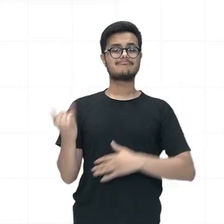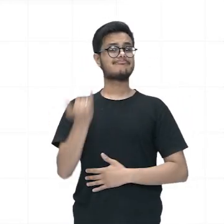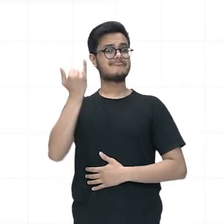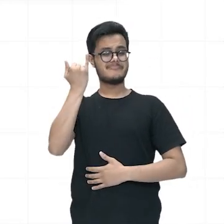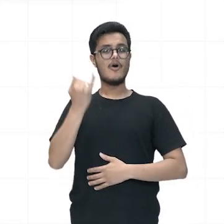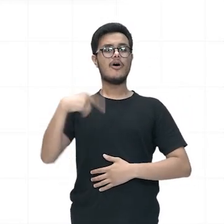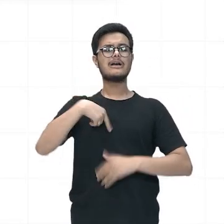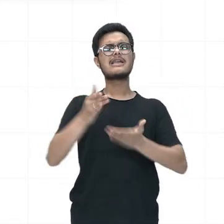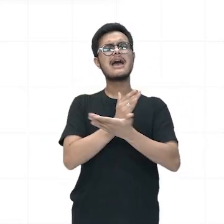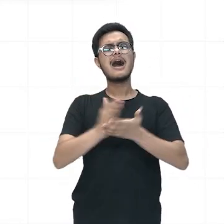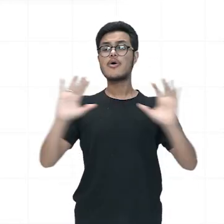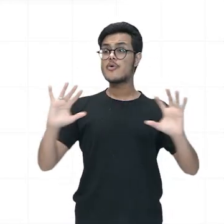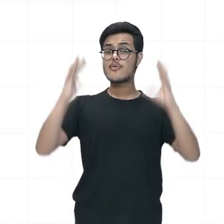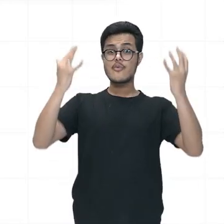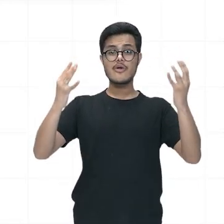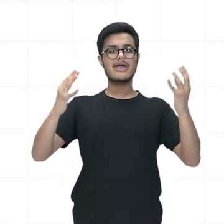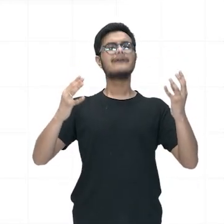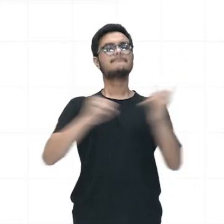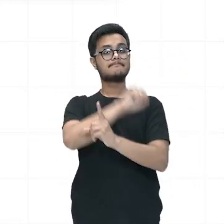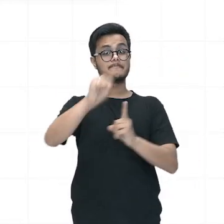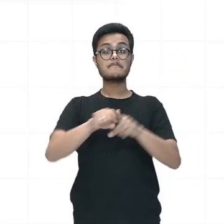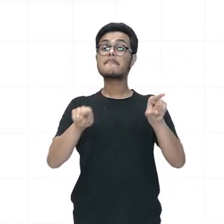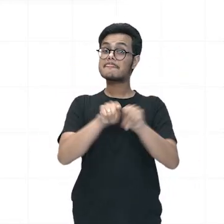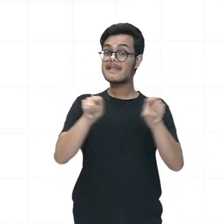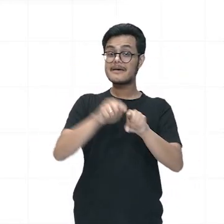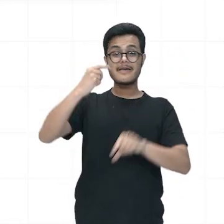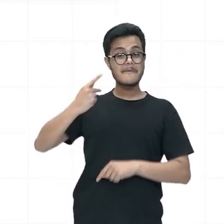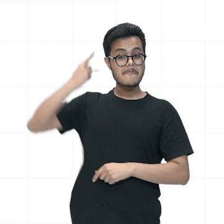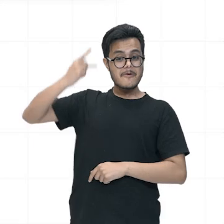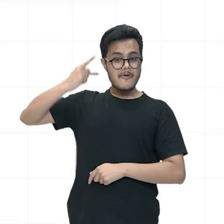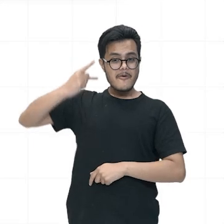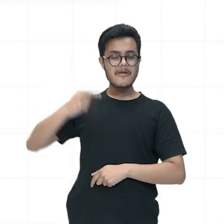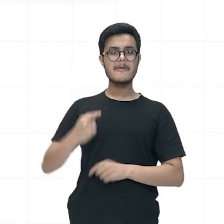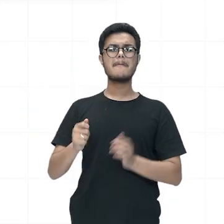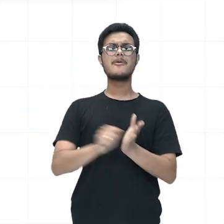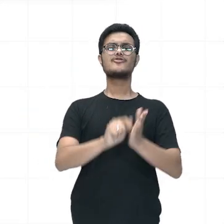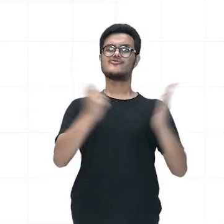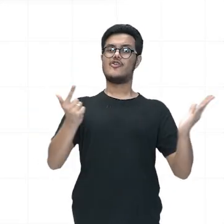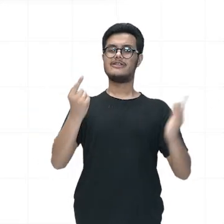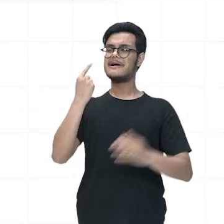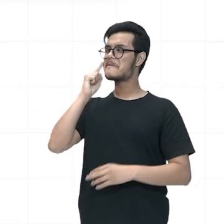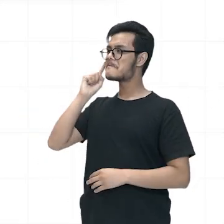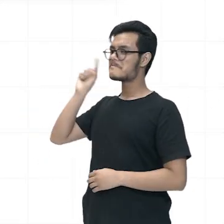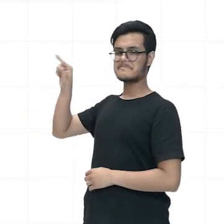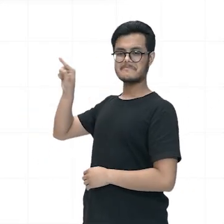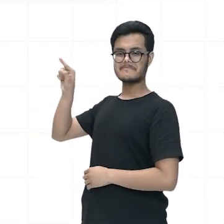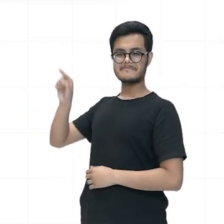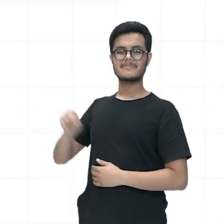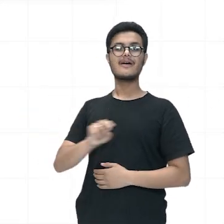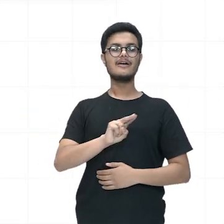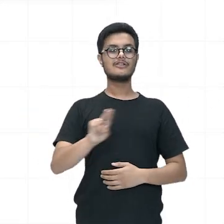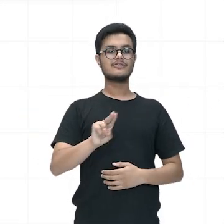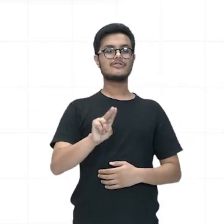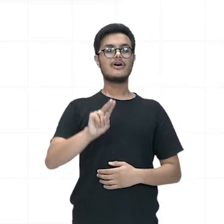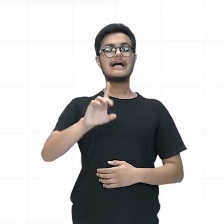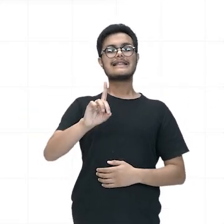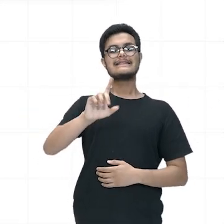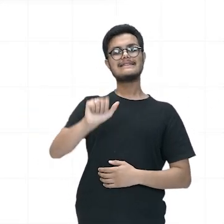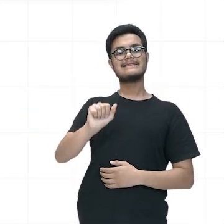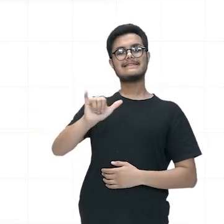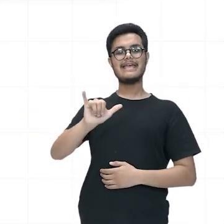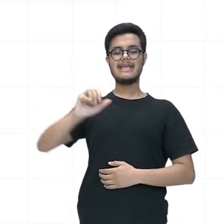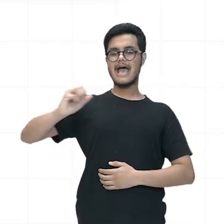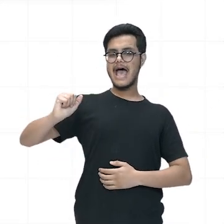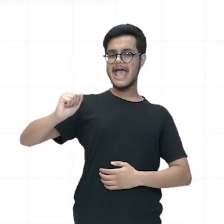informações sobre eventos sociais e políticos. Olha só o primeiro jornal, então, aí, o Roman